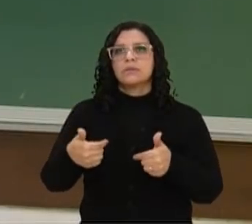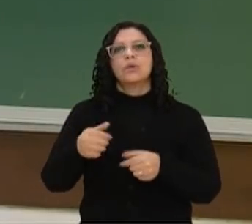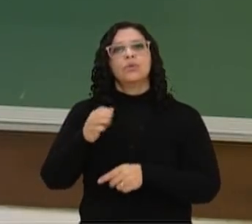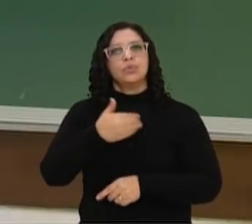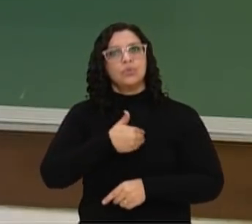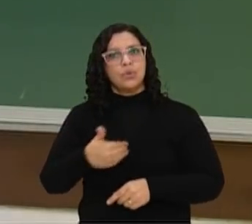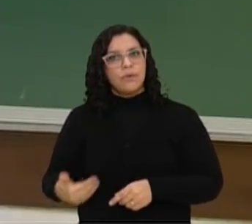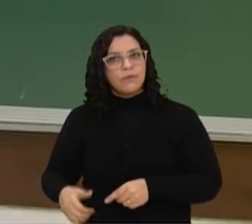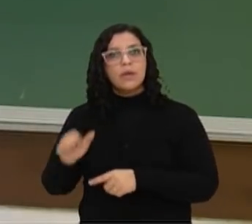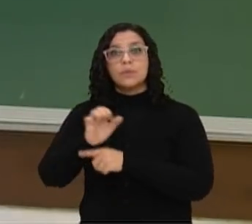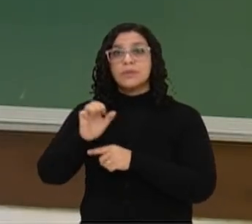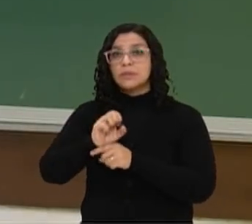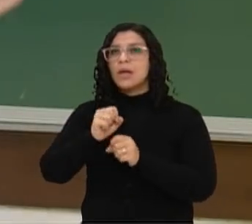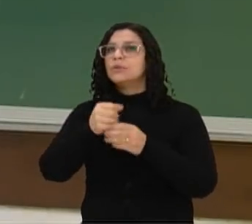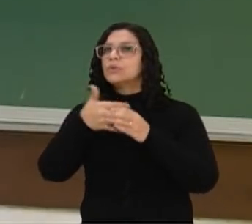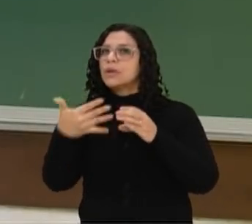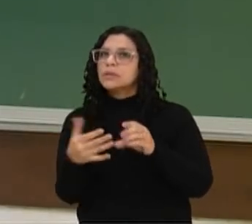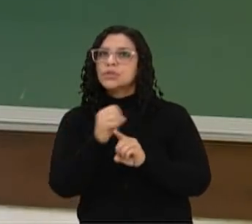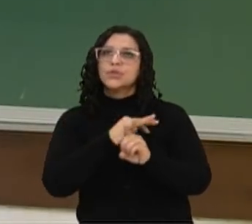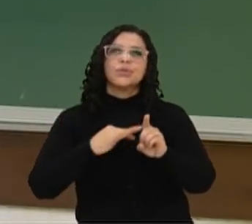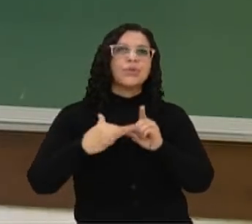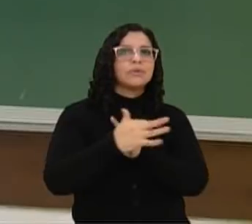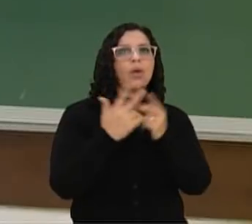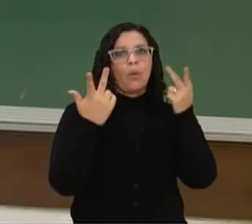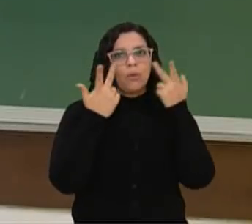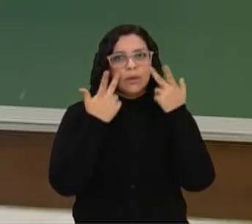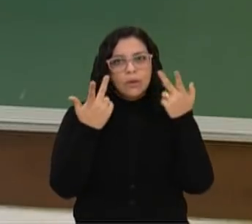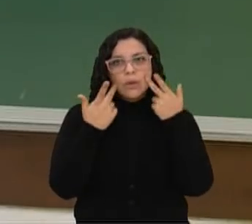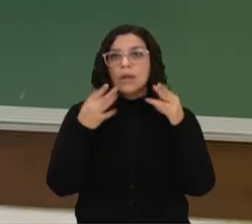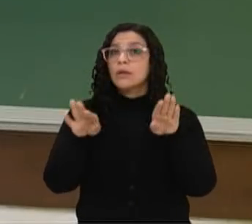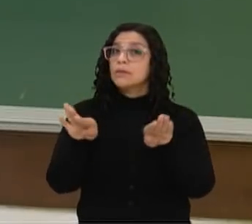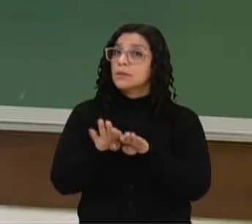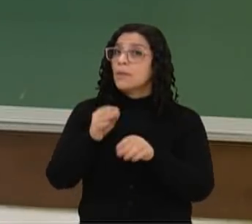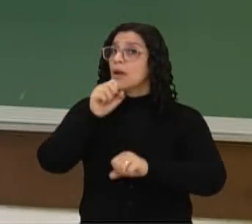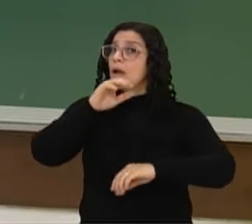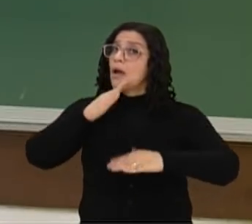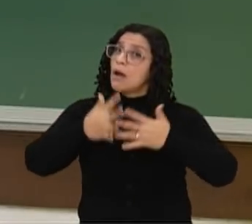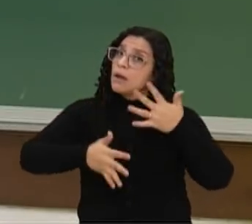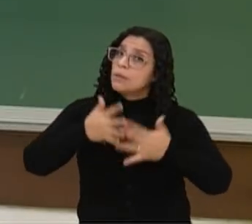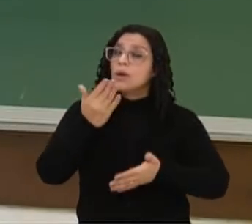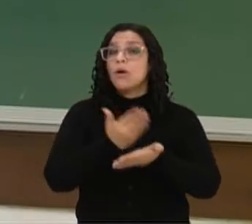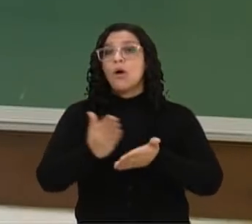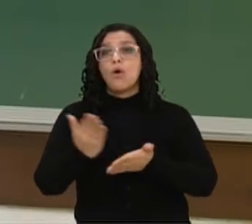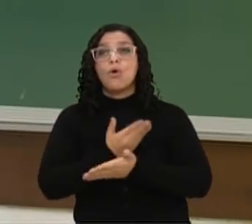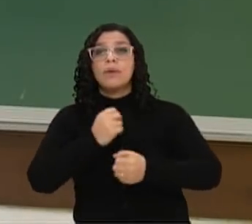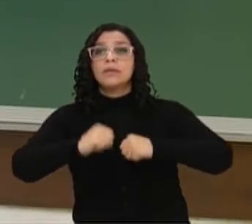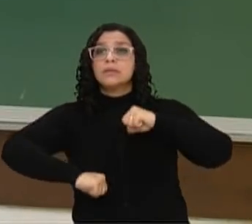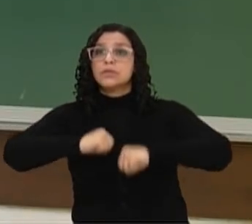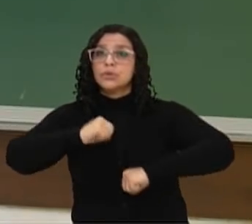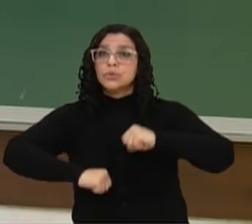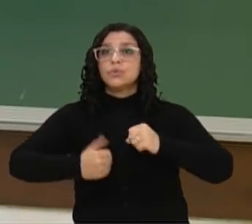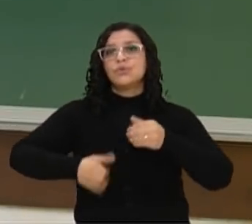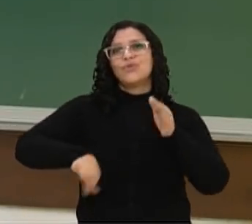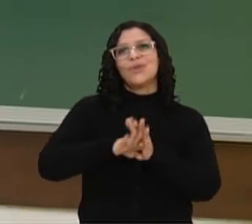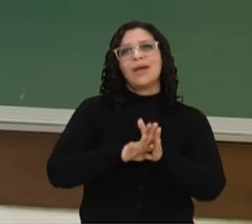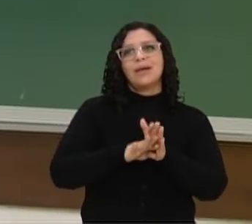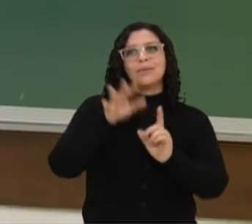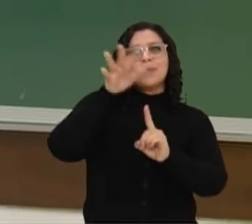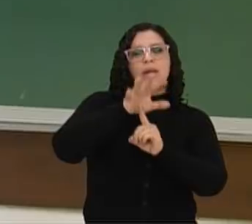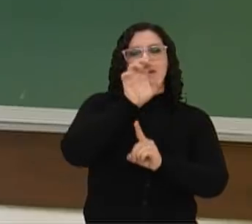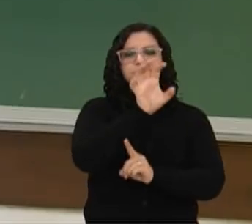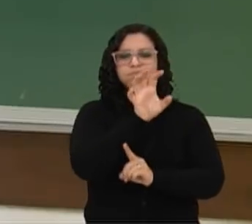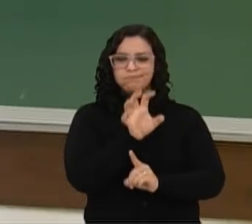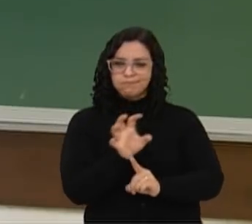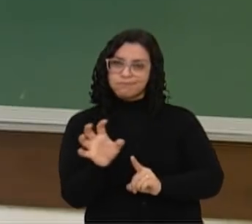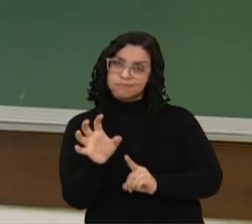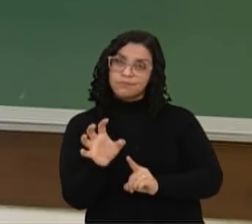algumas características sociais ou naturais que impediram que indústrias se instalassem em outras partes do nosso estado de forma